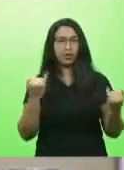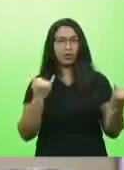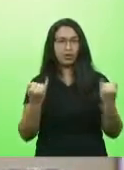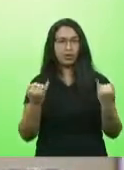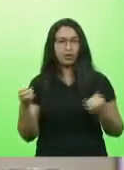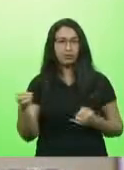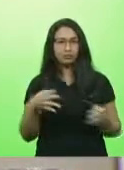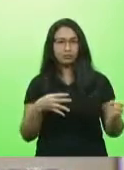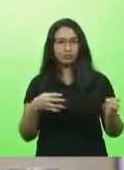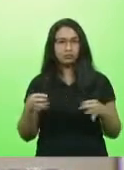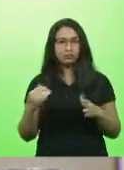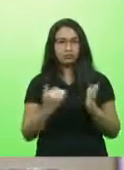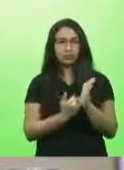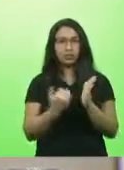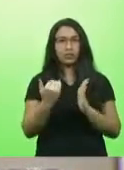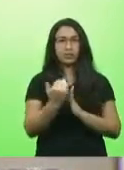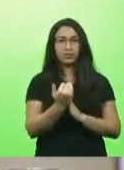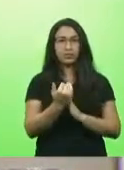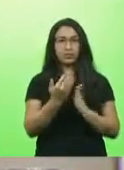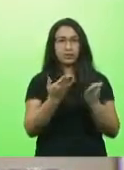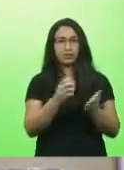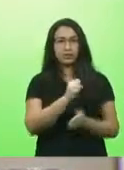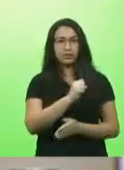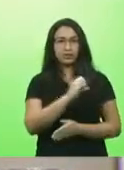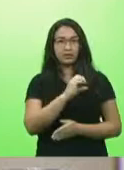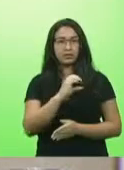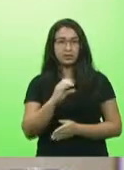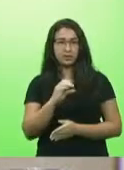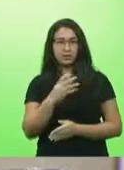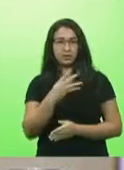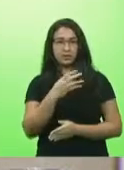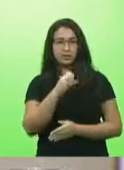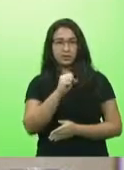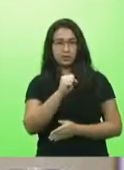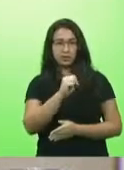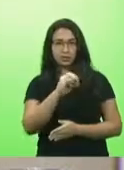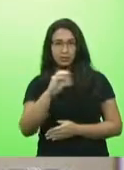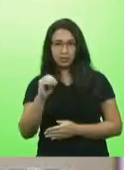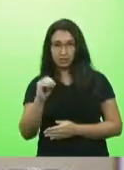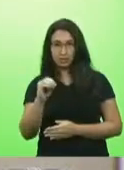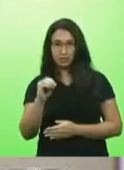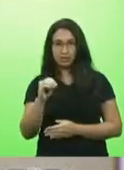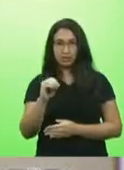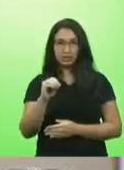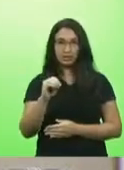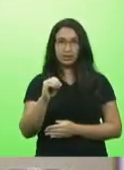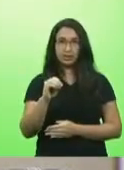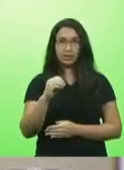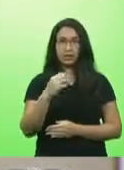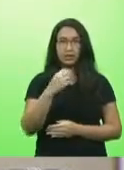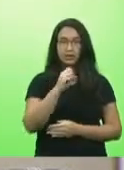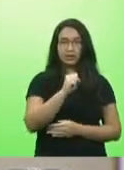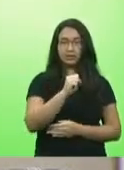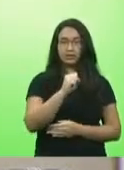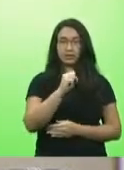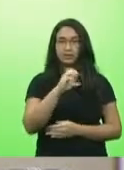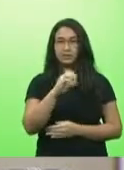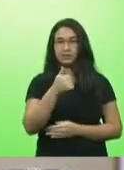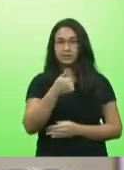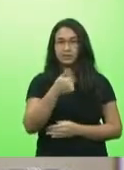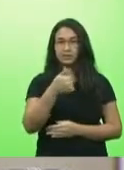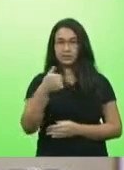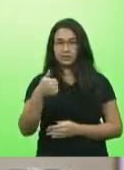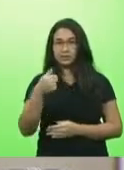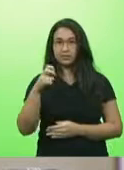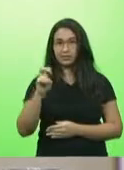restauração e aumento da capacidade da SC 480 entre o entroncamento com a SC 115 entre os municípios de Bom Jesus